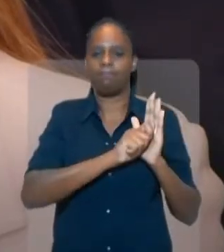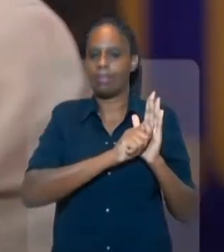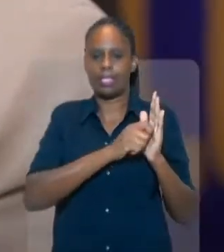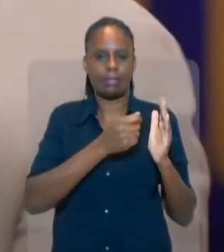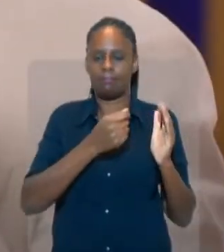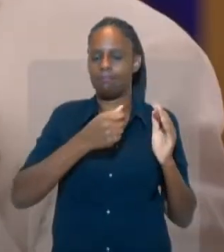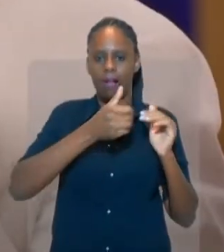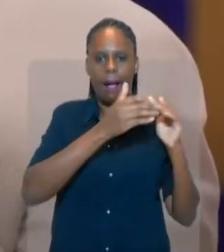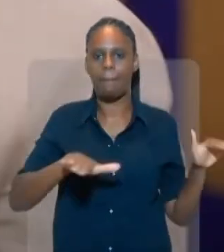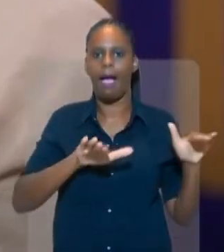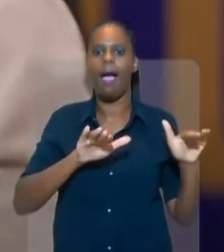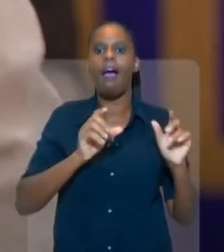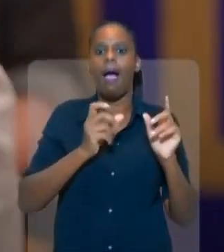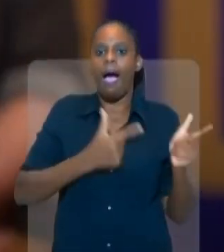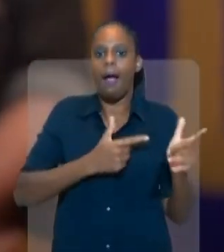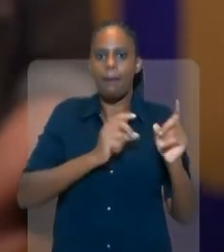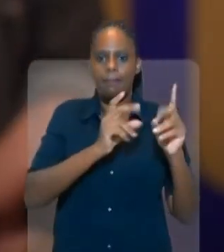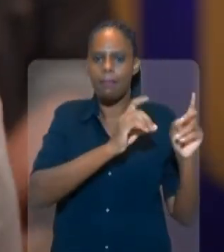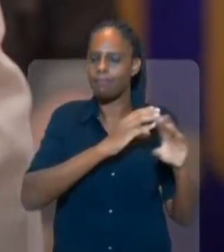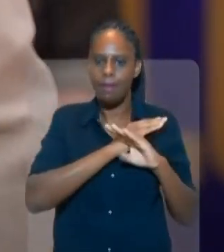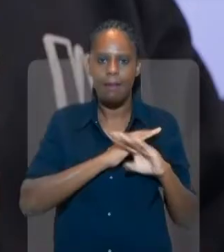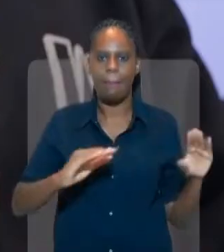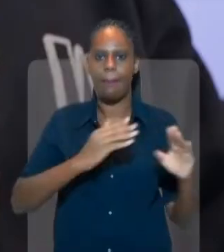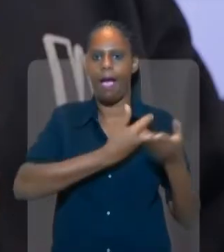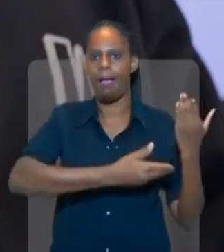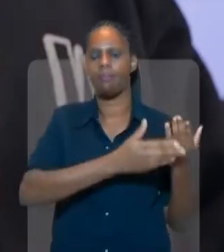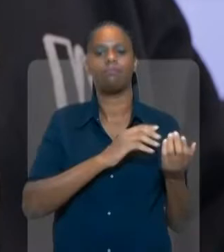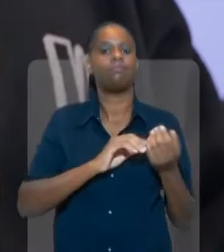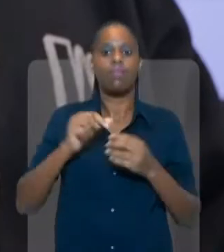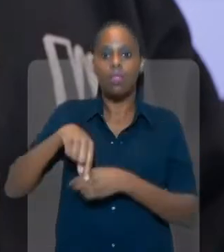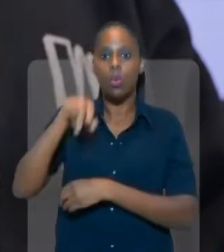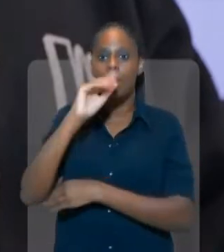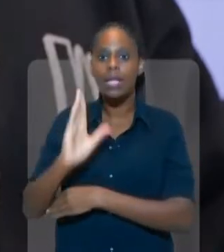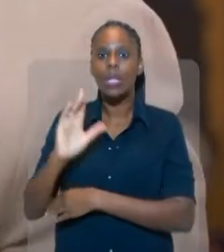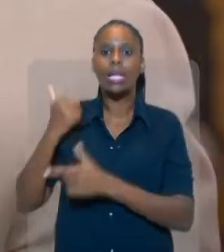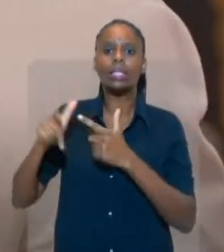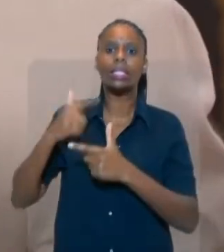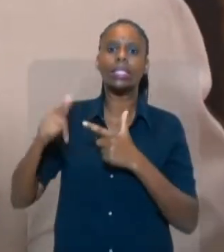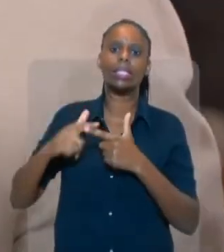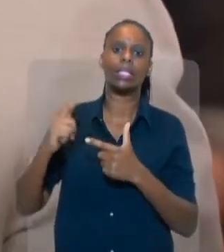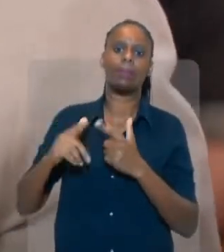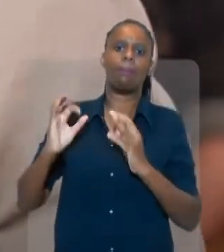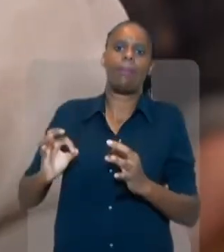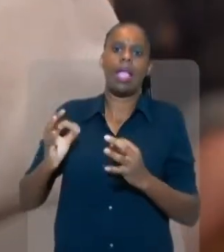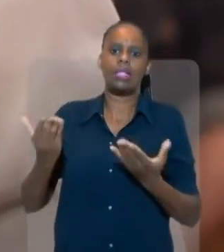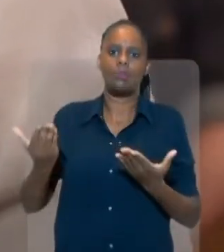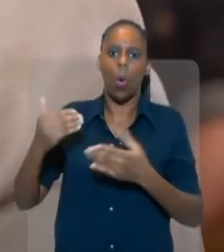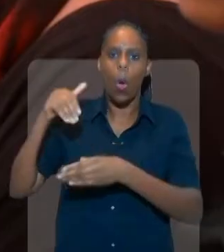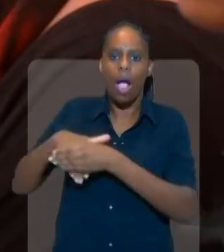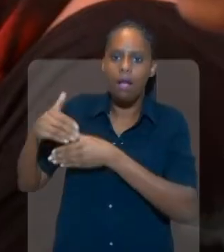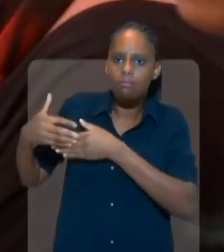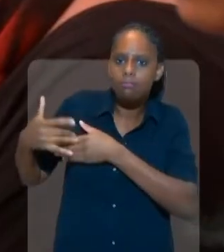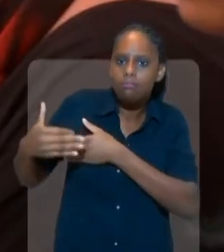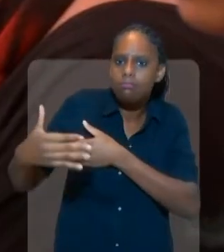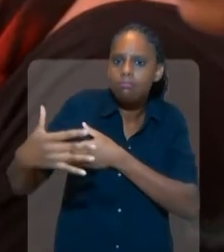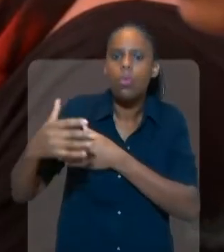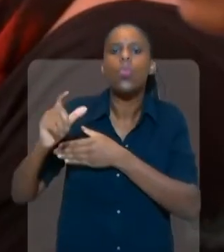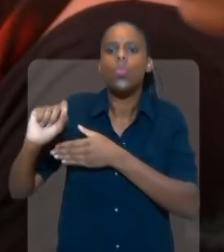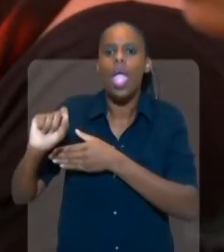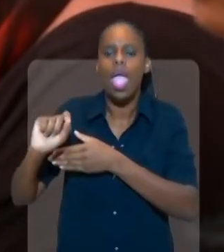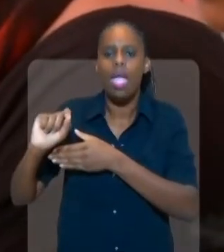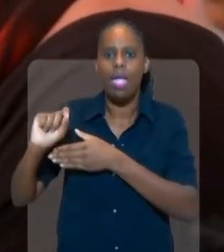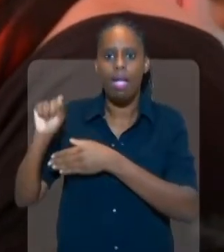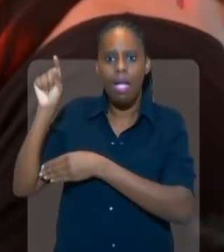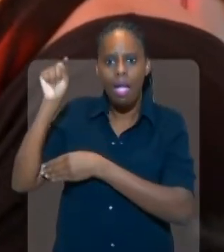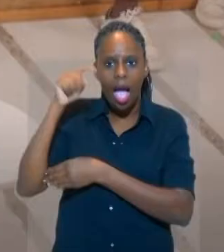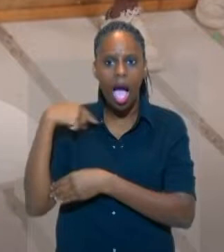o narcotráfico, sabe, a importação de arma. Então o que está acontecendo no Brasil é uma anomalia. Essa eleição que está